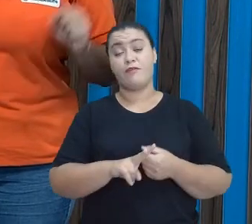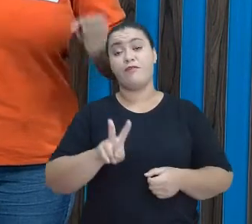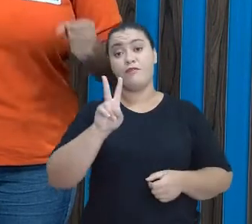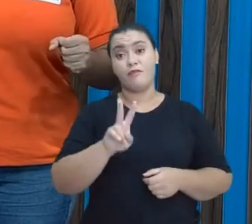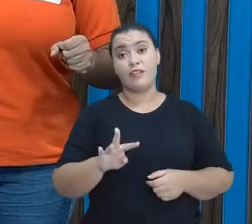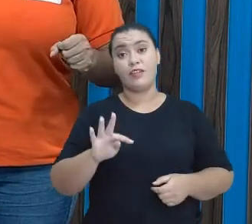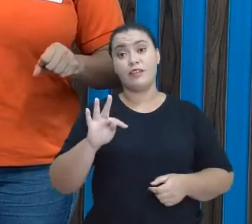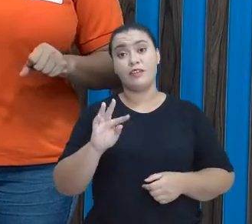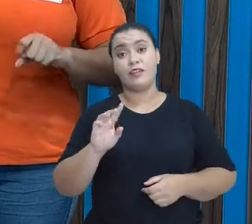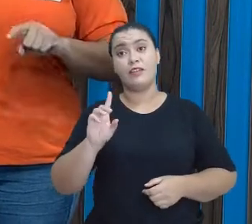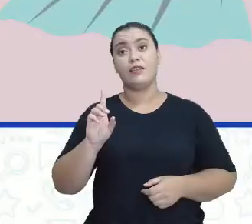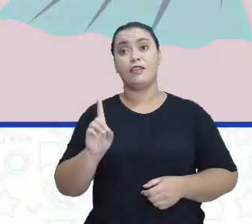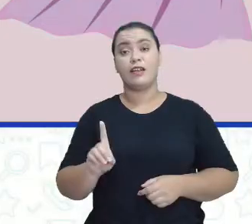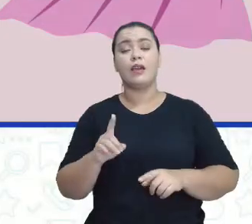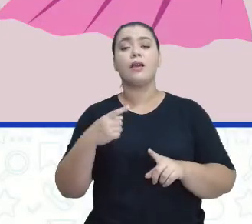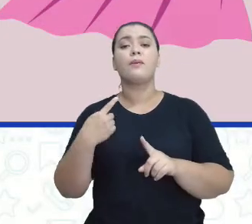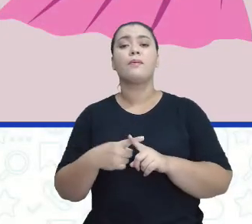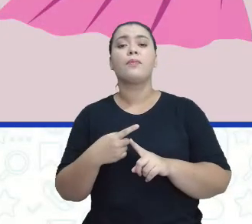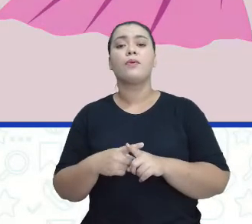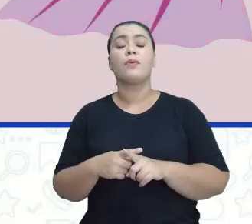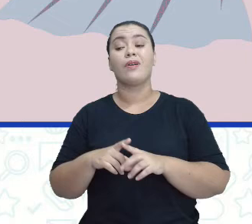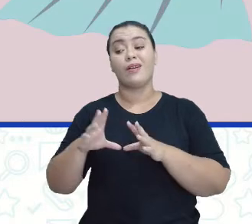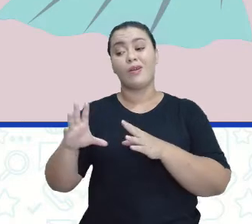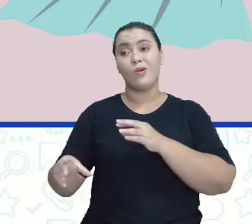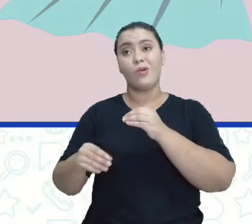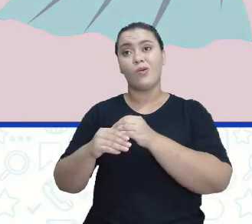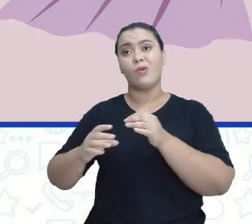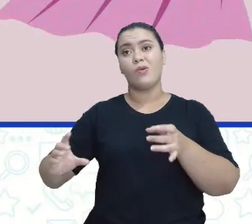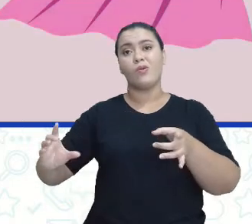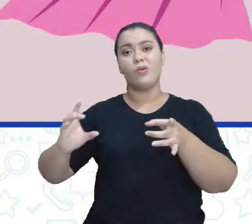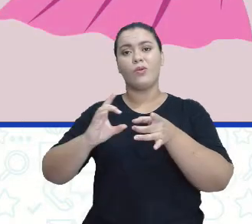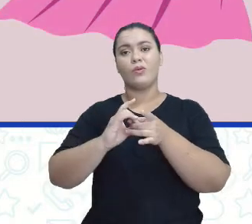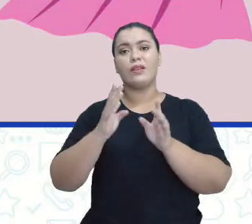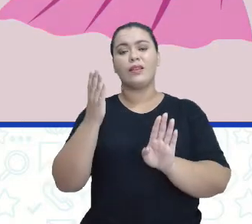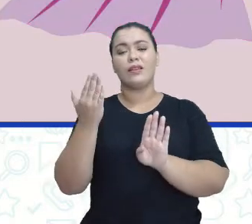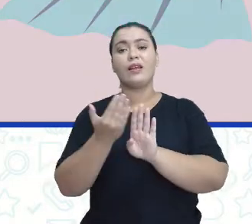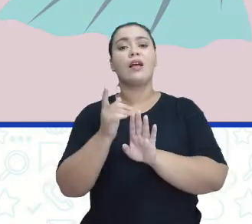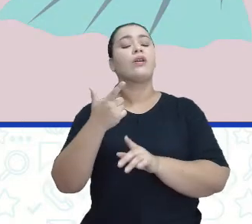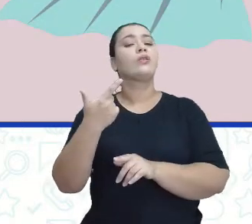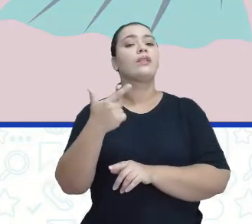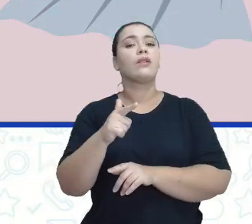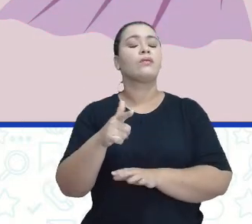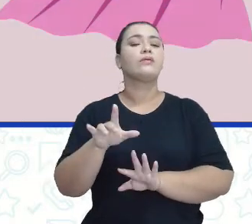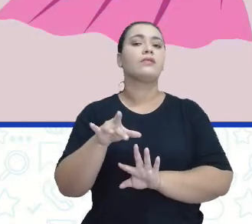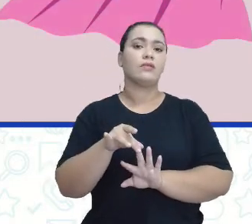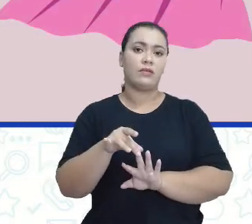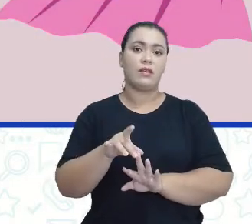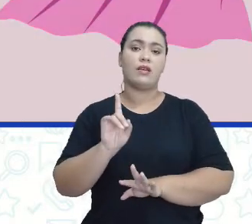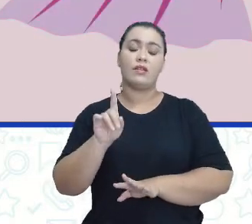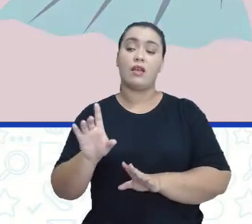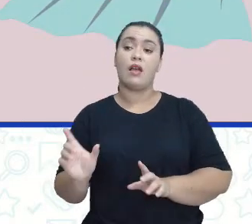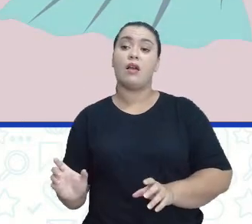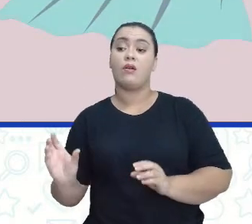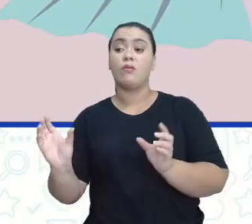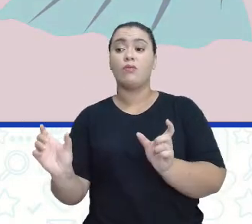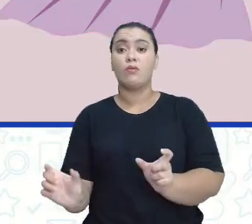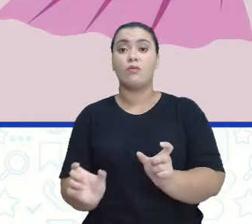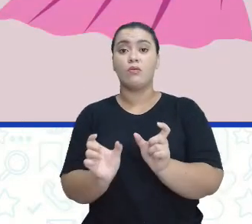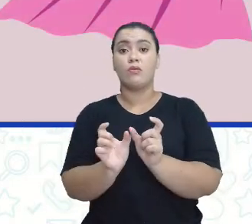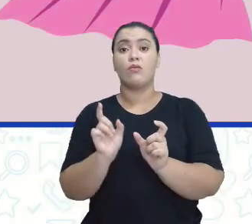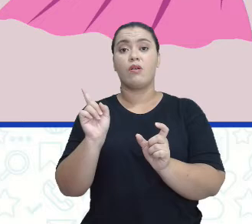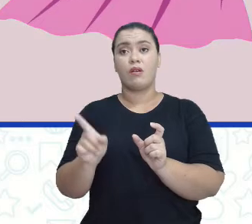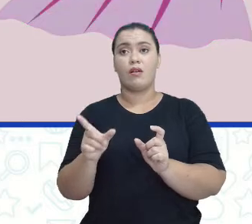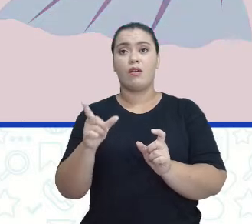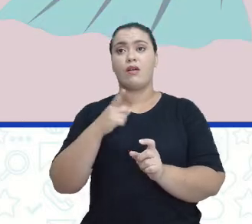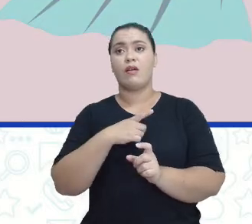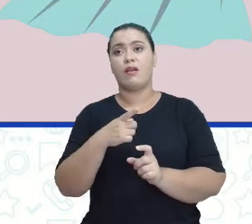direto. Por quê? Porque o complemento se liga ao verbo diretamente. Logo, o complemento é um